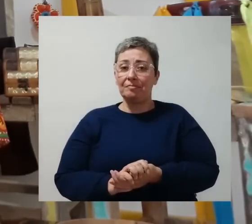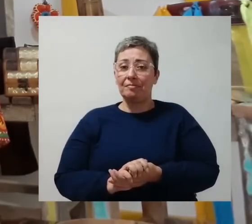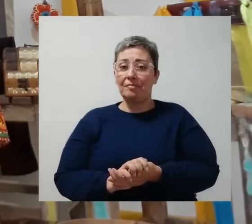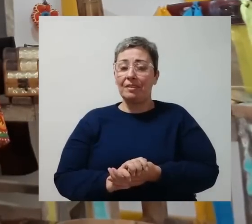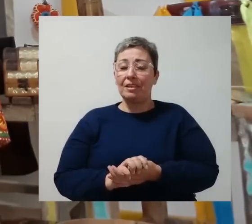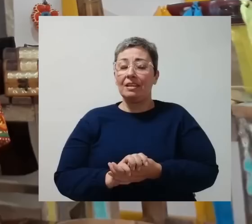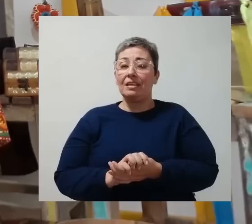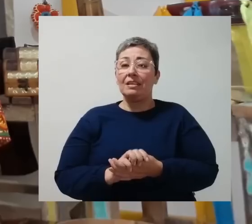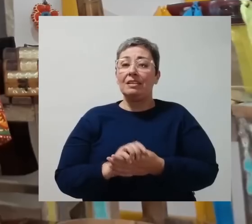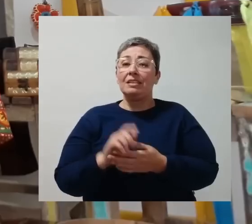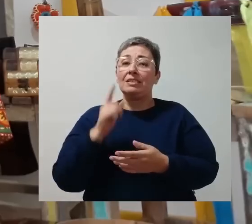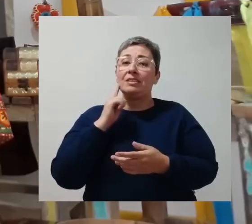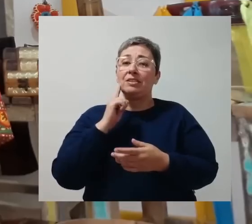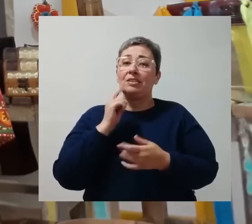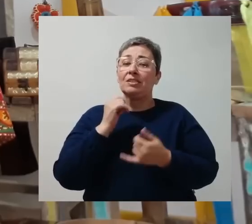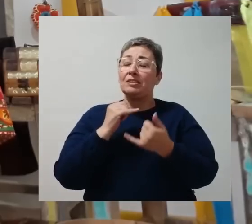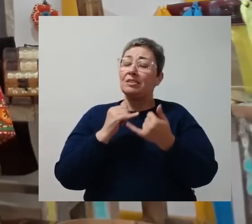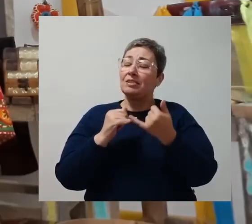adeus,